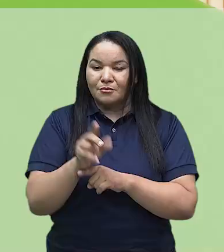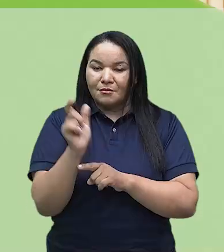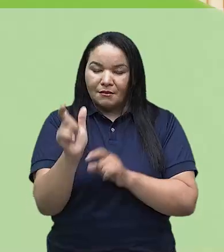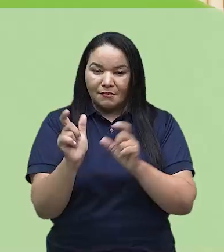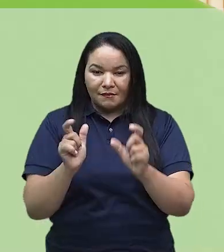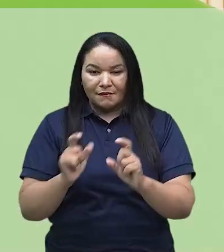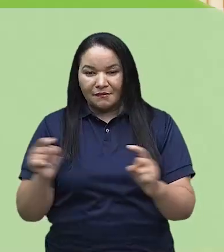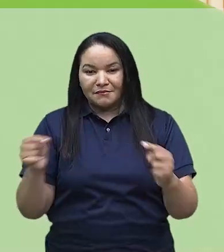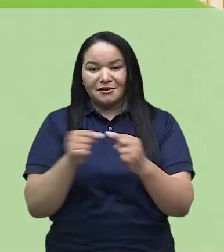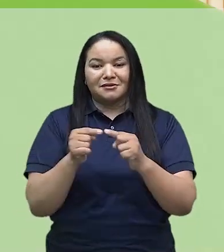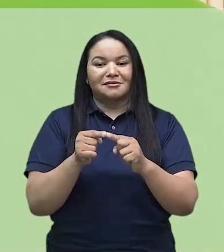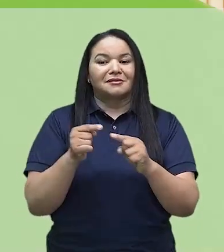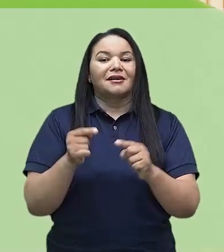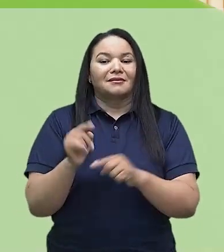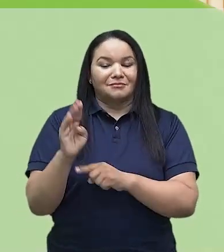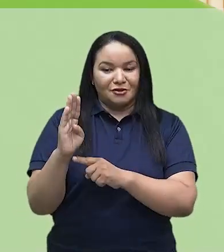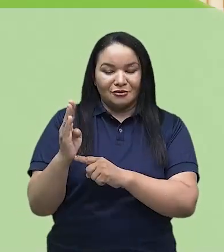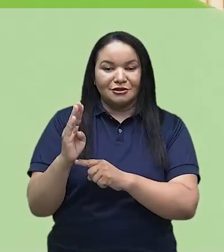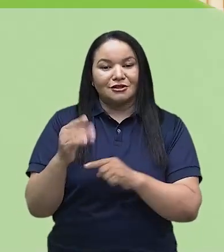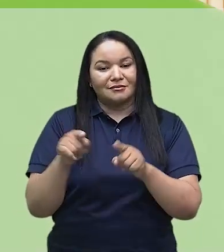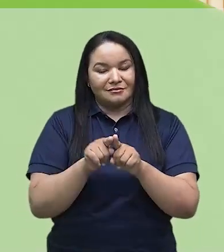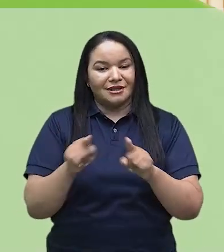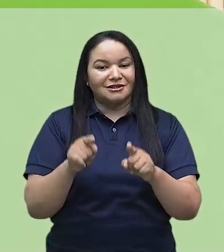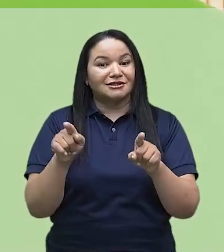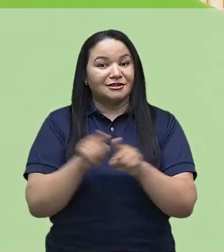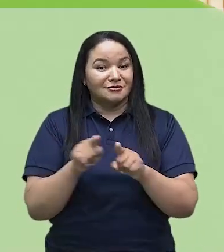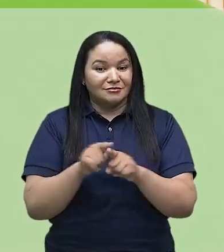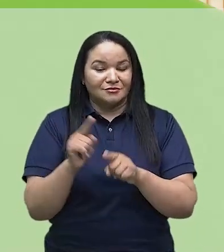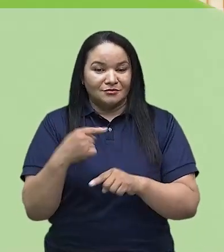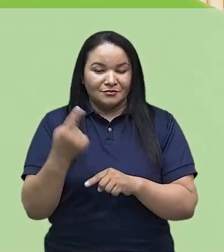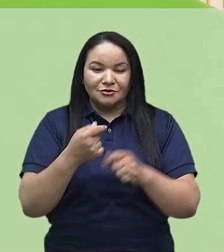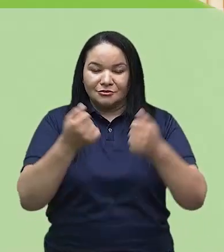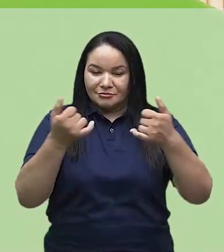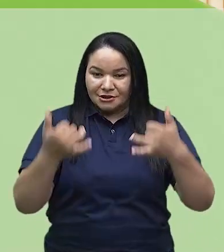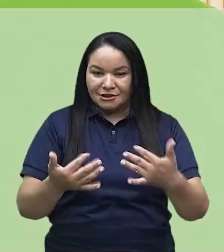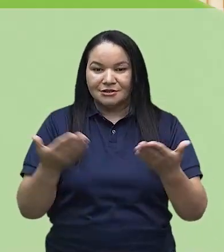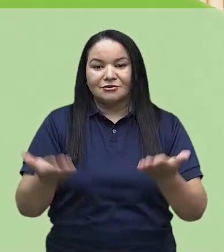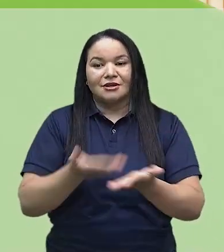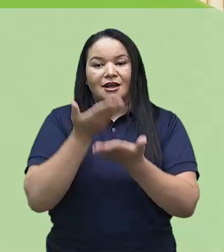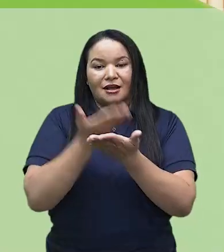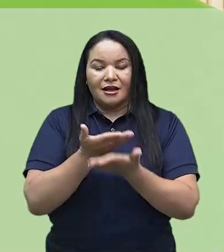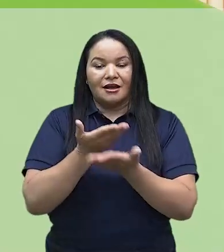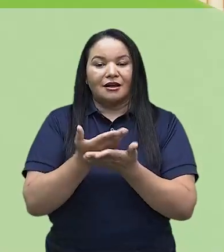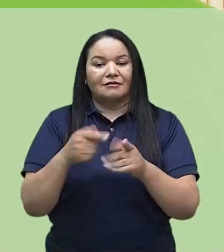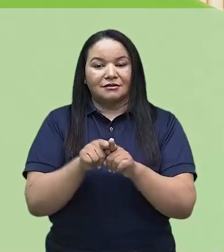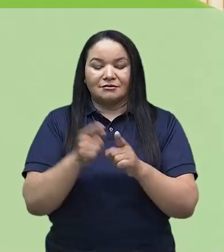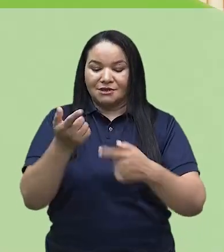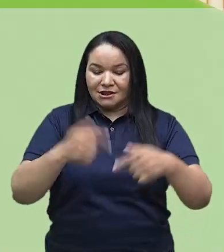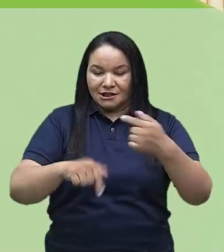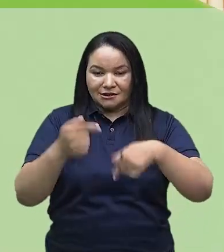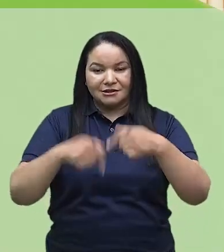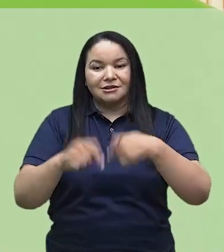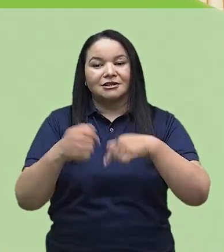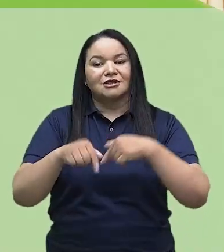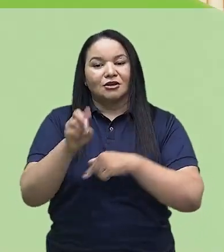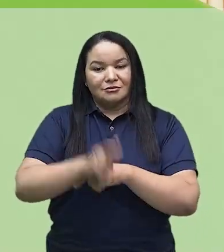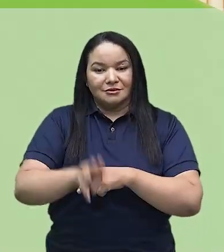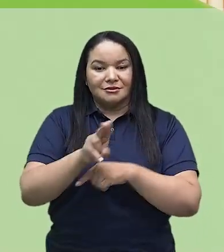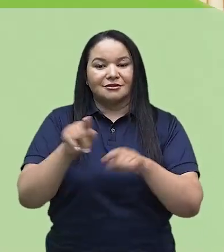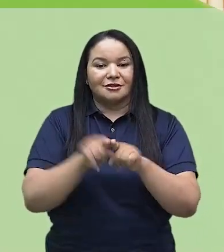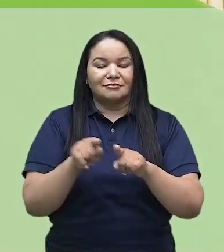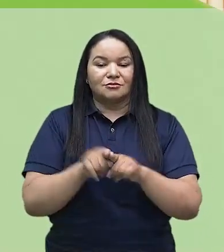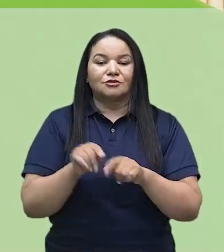da biologia, mas também os termos que nós trabalhamos aqui na aula, né? Os termos da química,